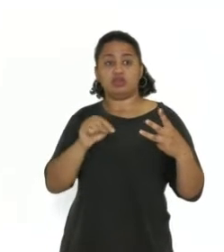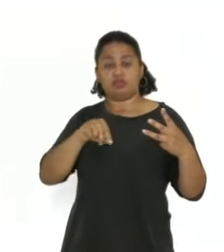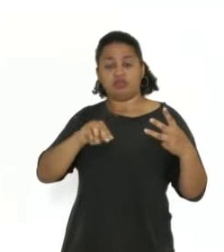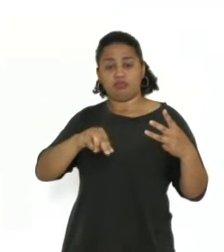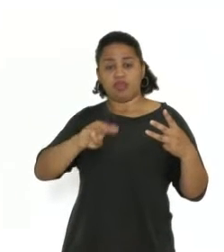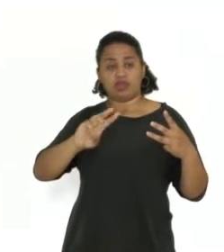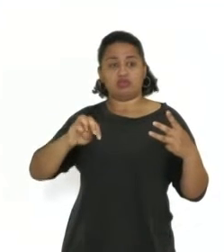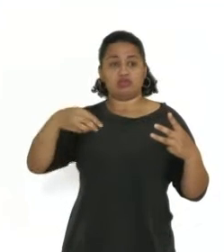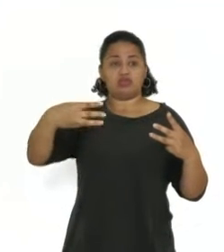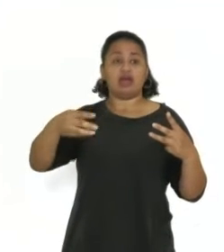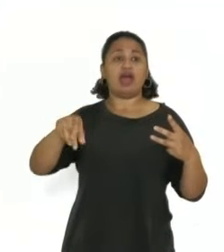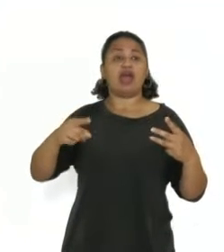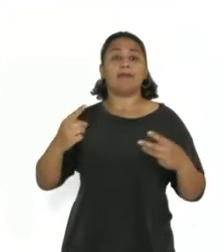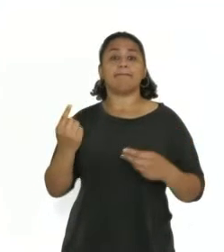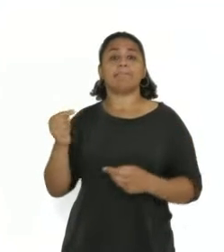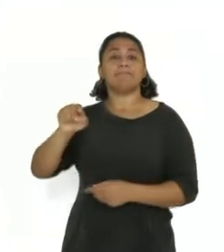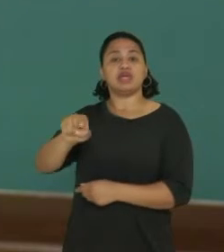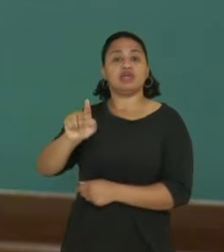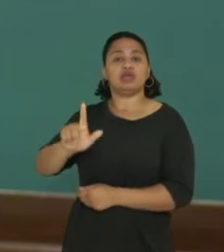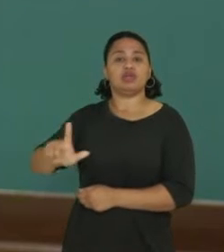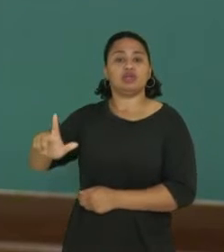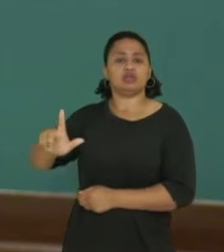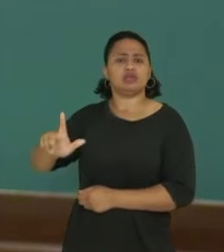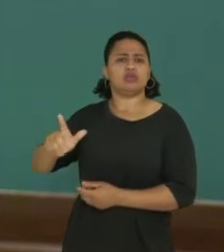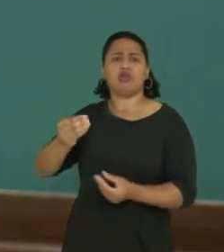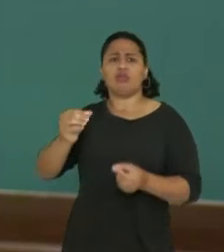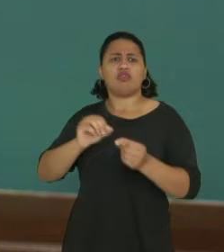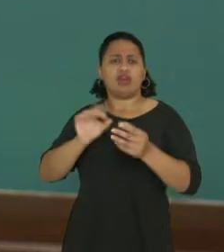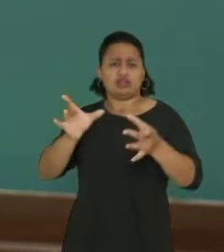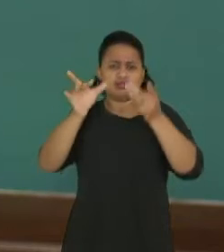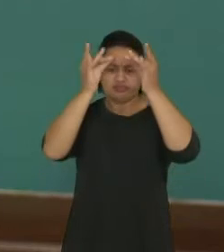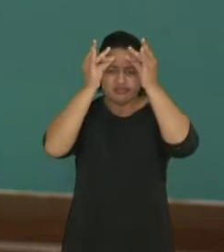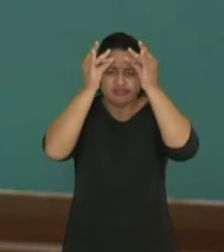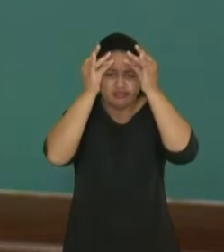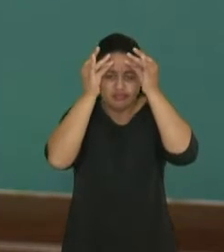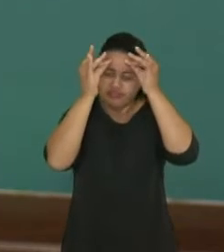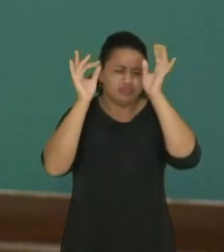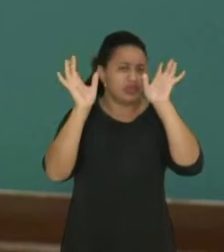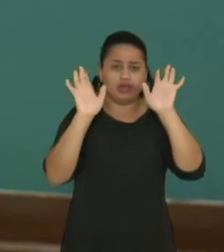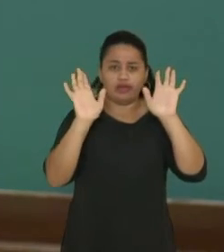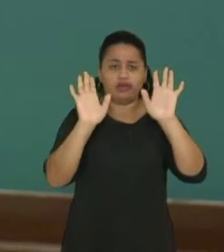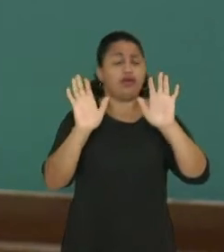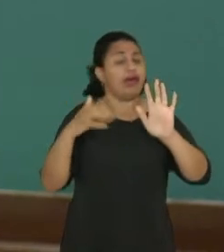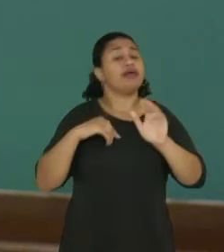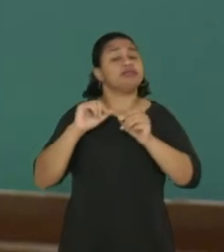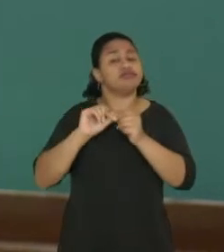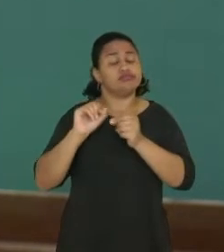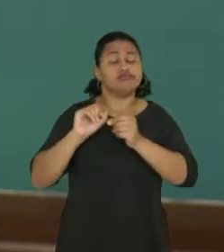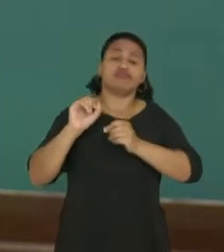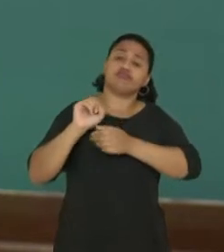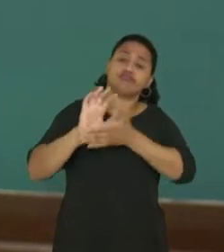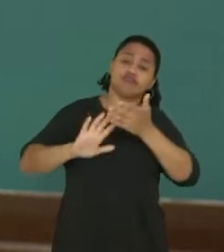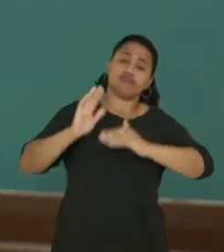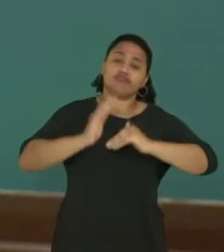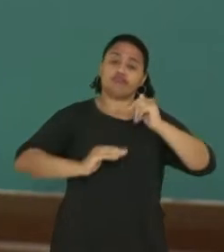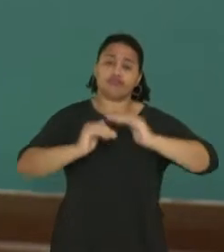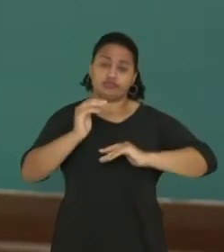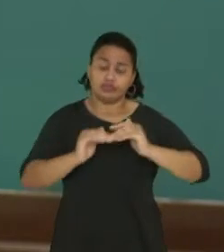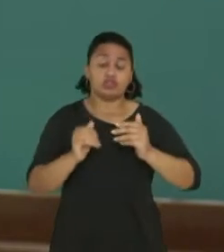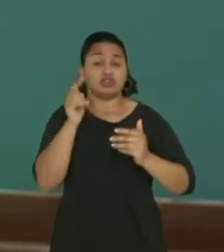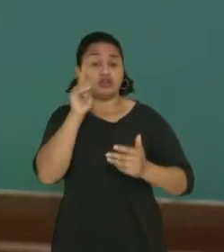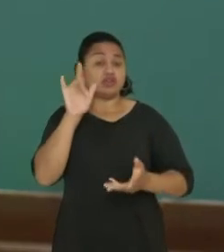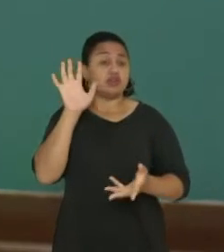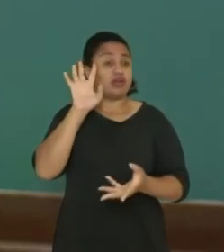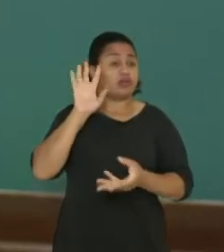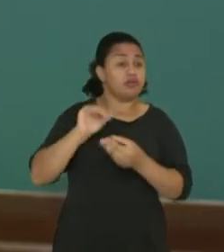tá bom? Ah, mas como que eu faço para decorar? Isso é fazendo exercício. Você fazendo exercício, você vai conseguir ir identificando essas relações, tá